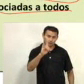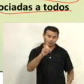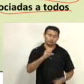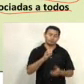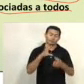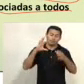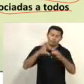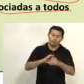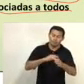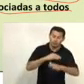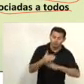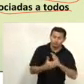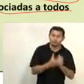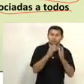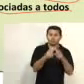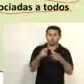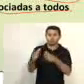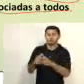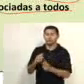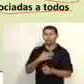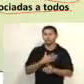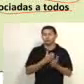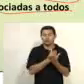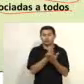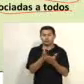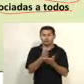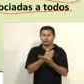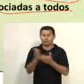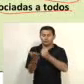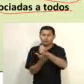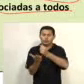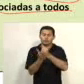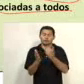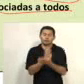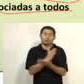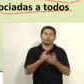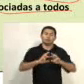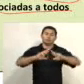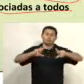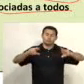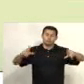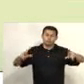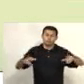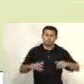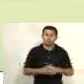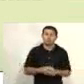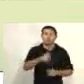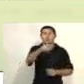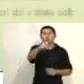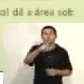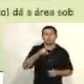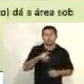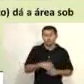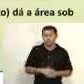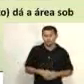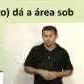associadas a todos os pontos da minha linha de base em determinada variável x.